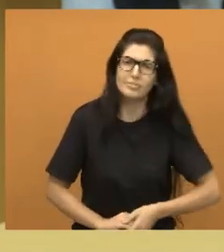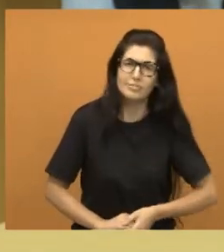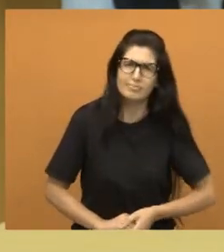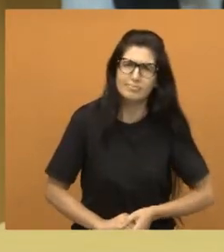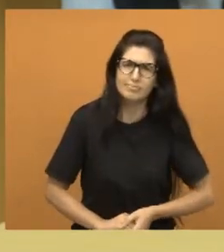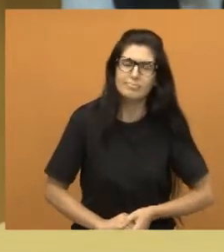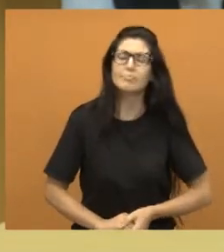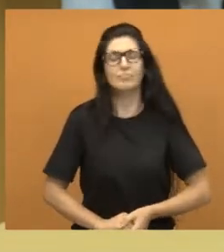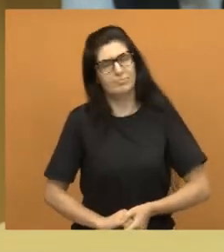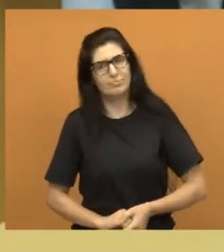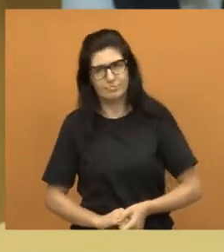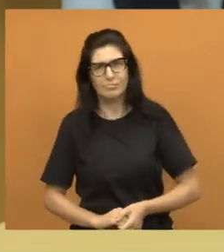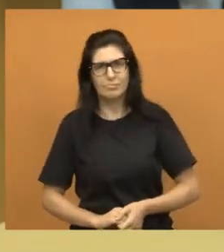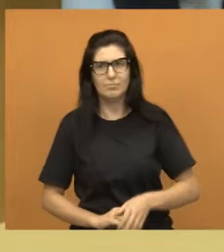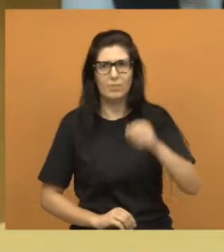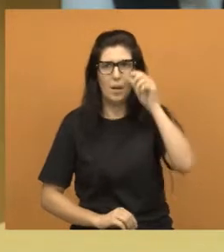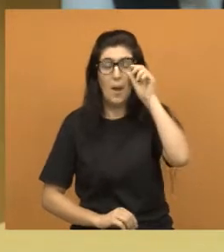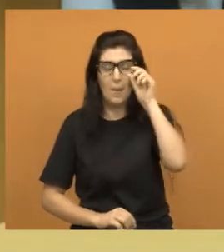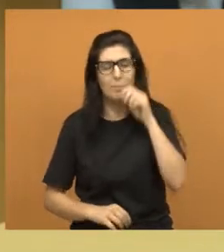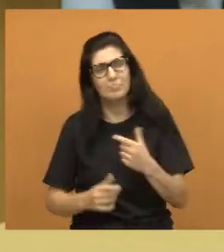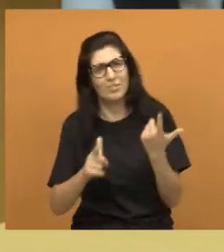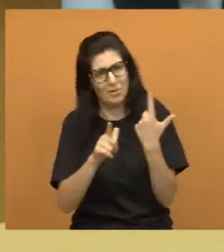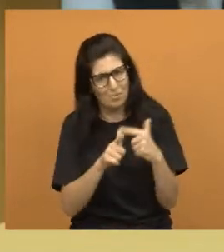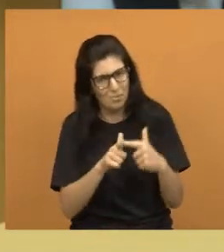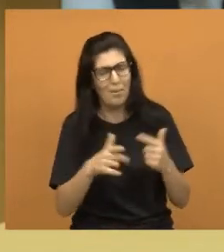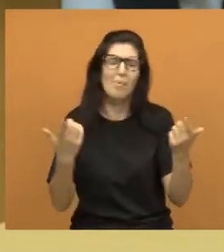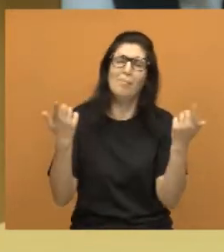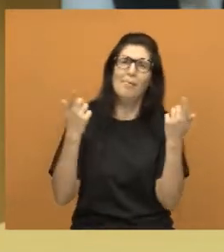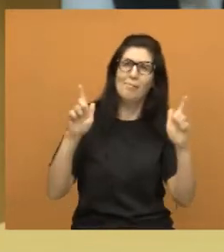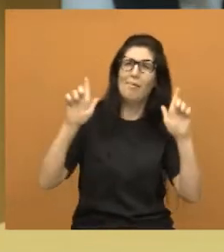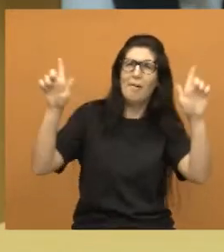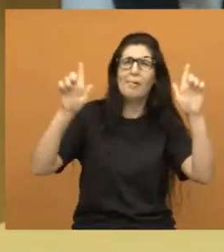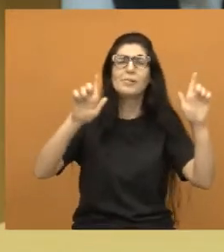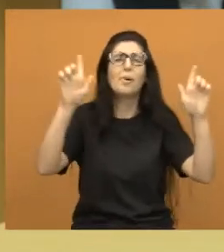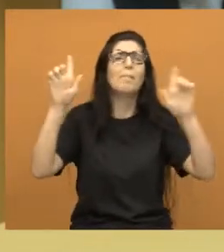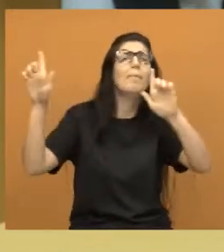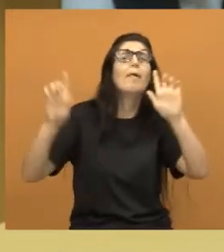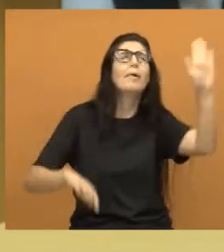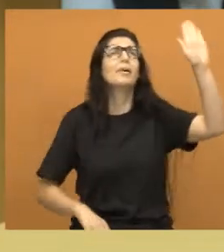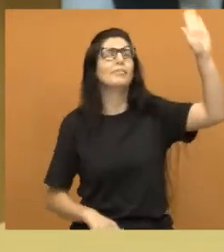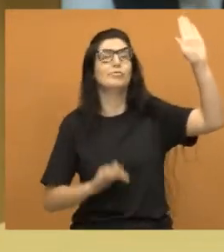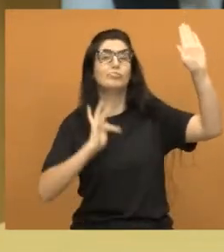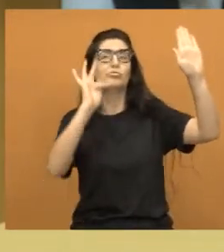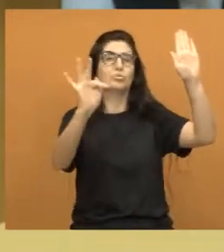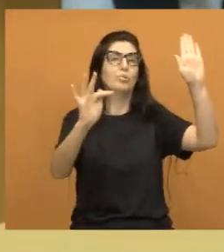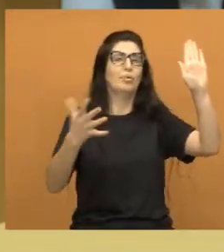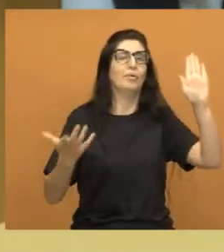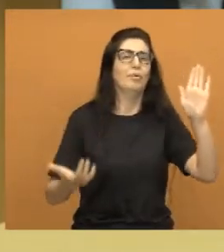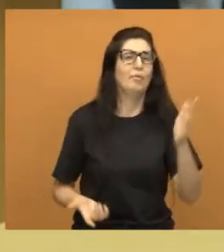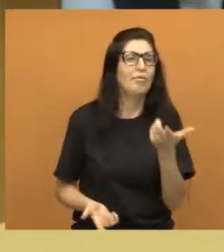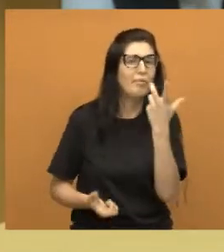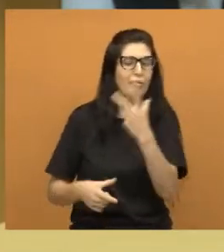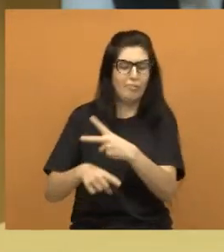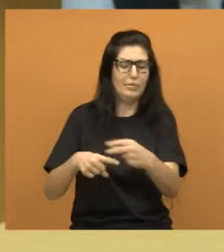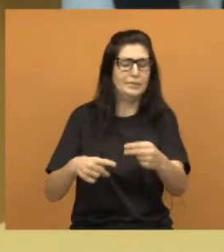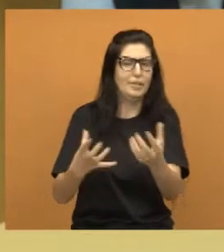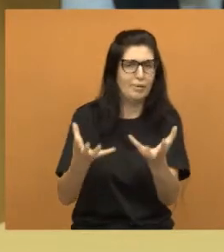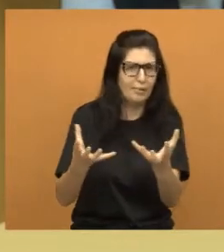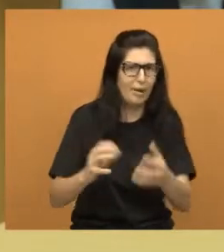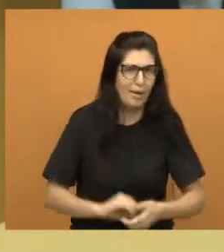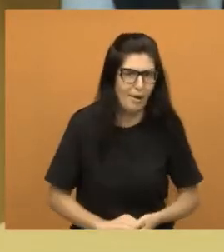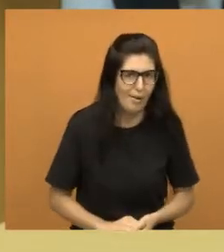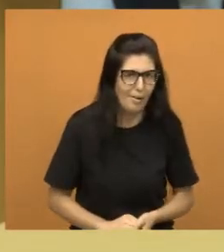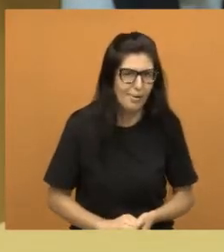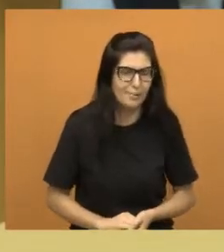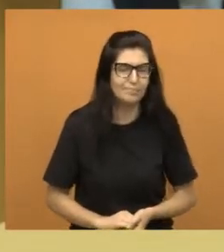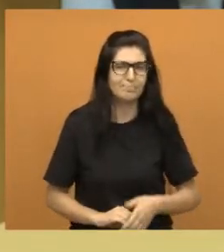Vai ser beneficiado, e aí na época da campanha, se Deus quiser, quero voltar aqui e quero dizer. E pode marcar que eu não vou